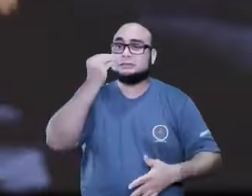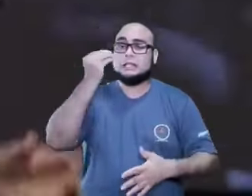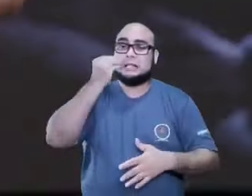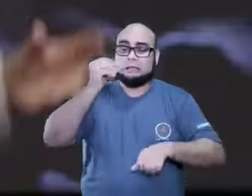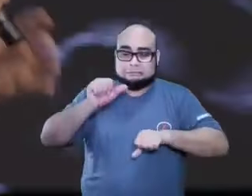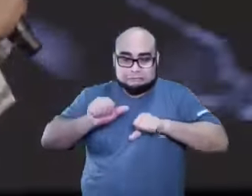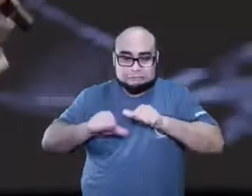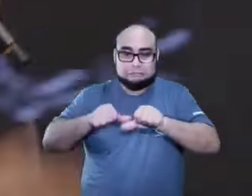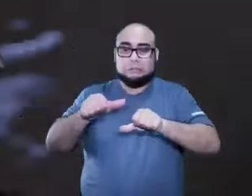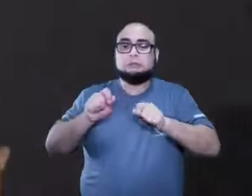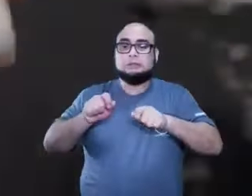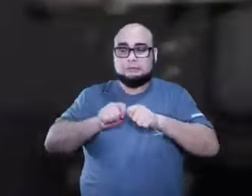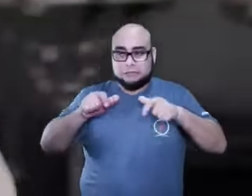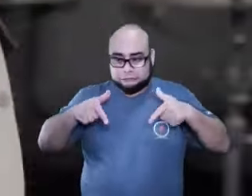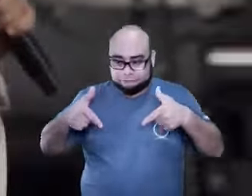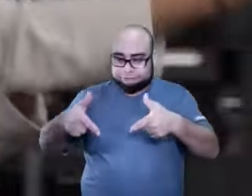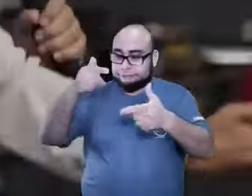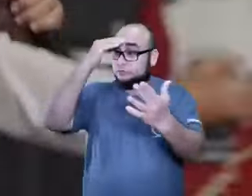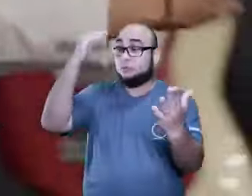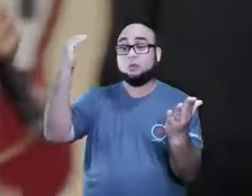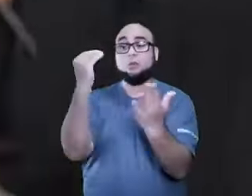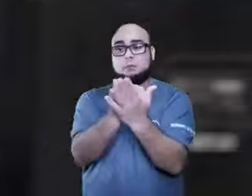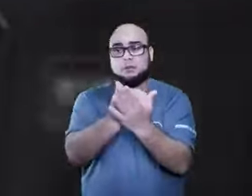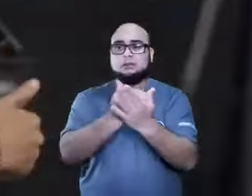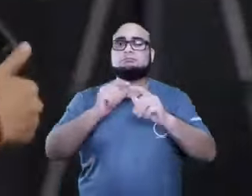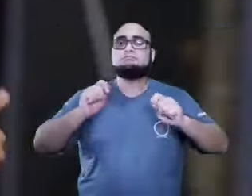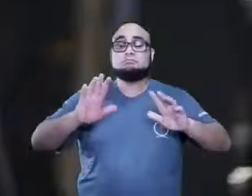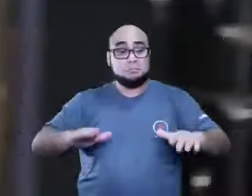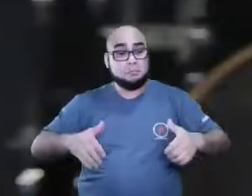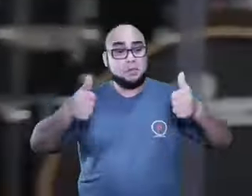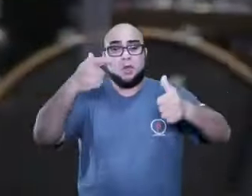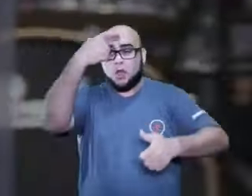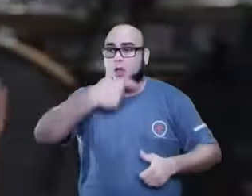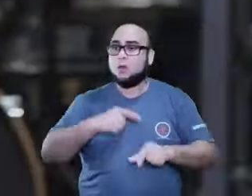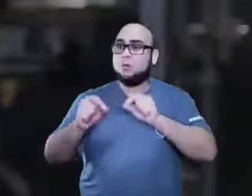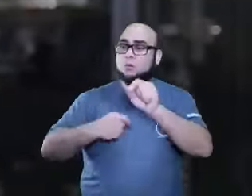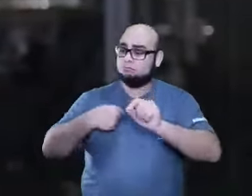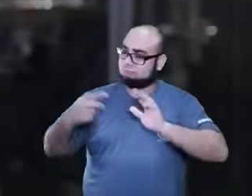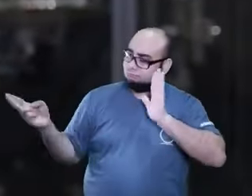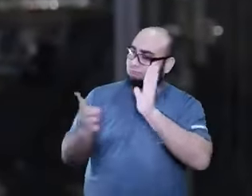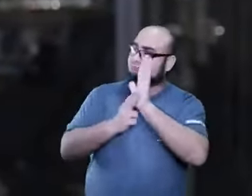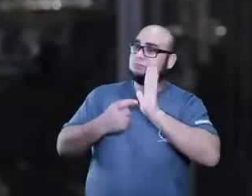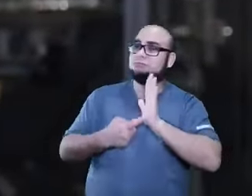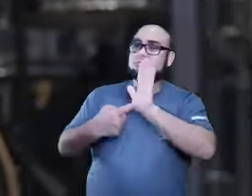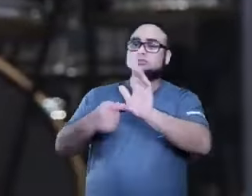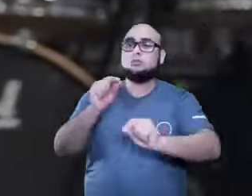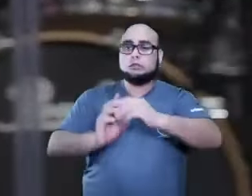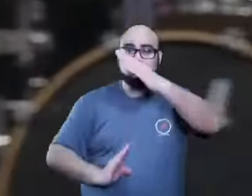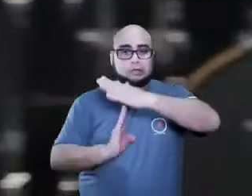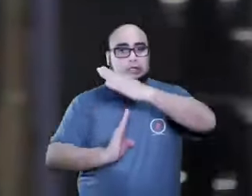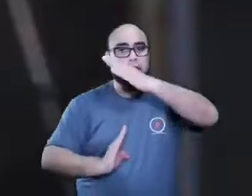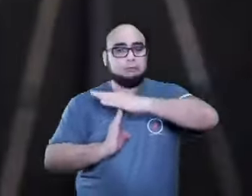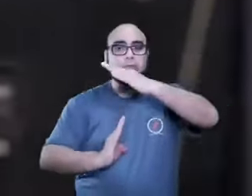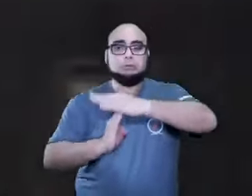fazer, cumprir com o nosso melhor, eu reconheço que nas minhas limitações e nas minhas